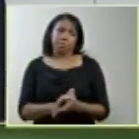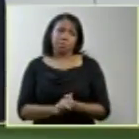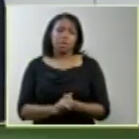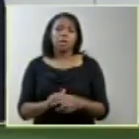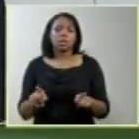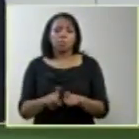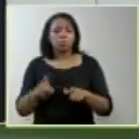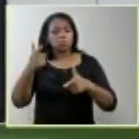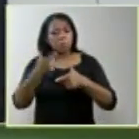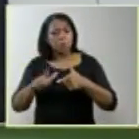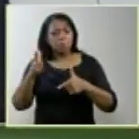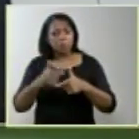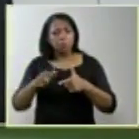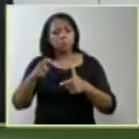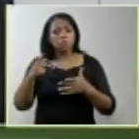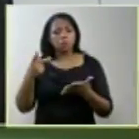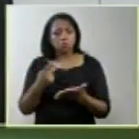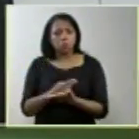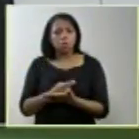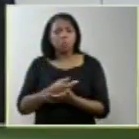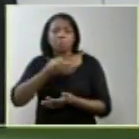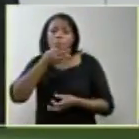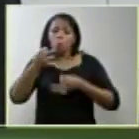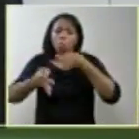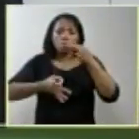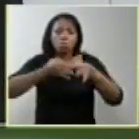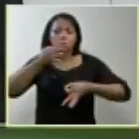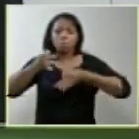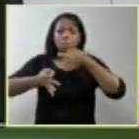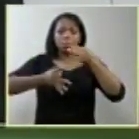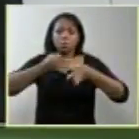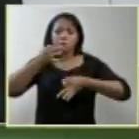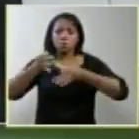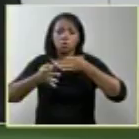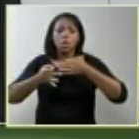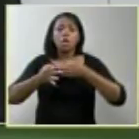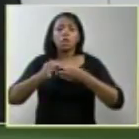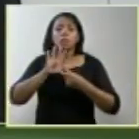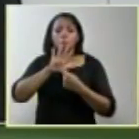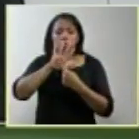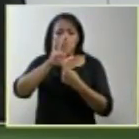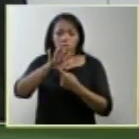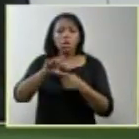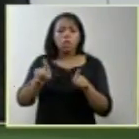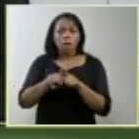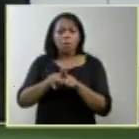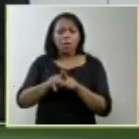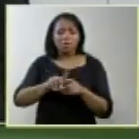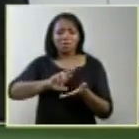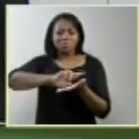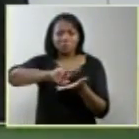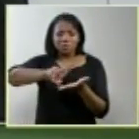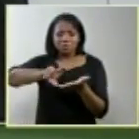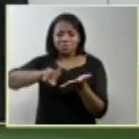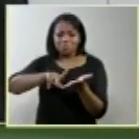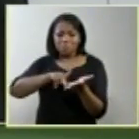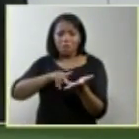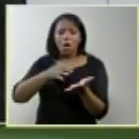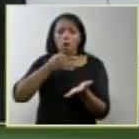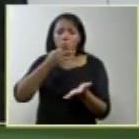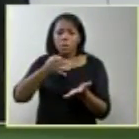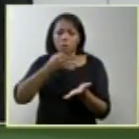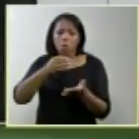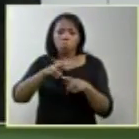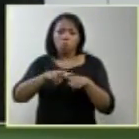dos fatos, das exposições, das revelações das diversificadas óticas sobre o